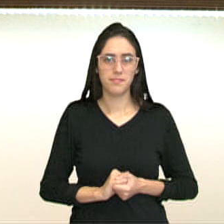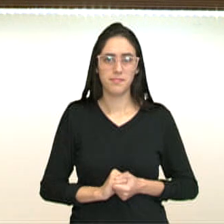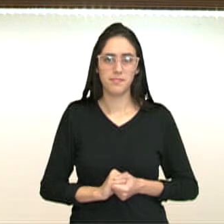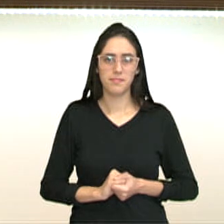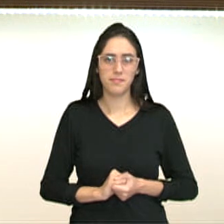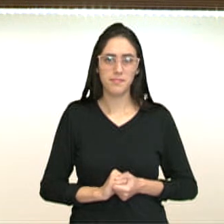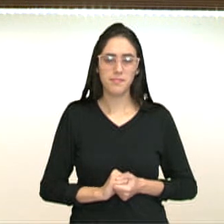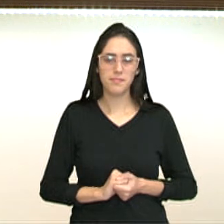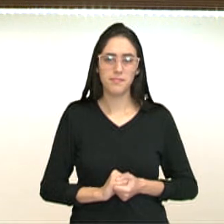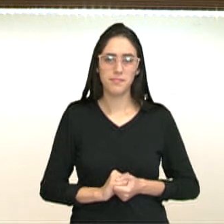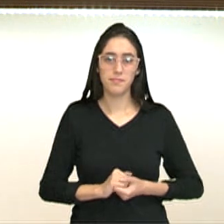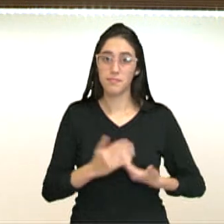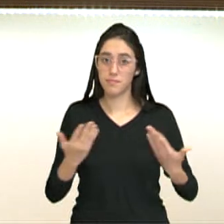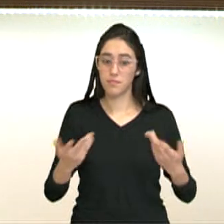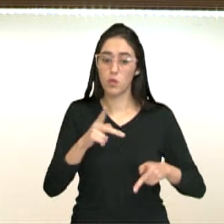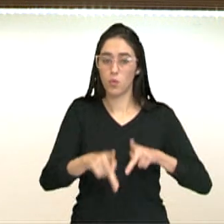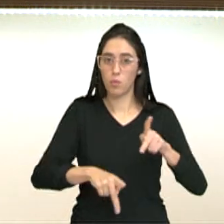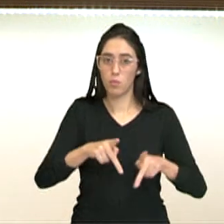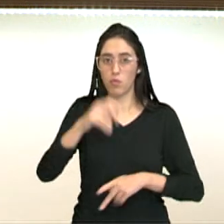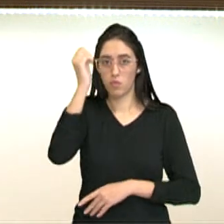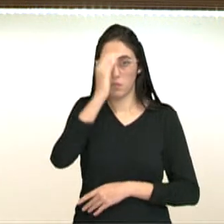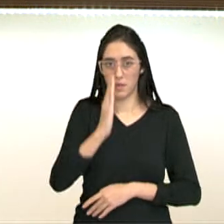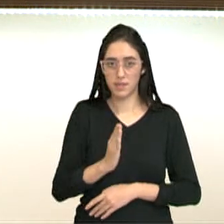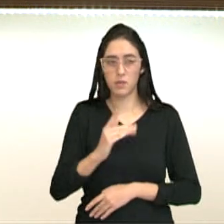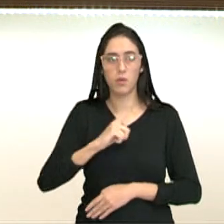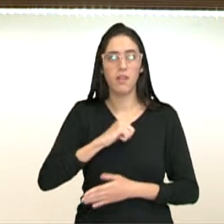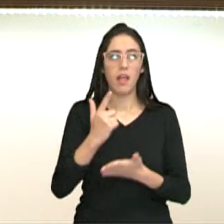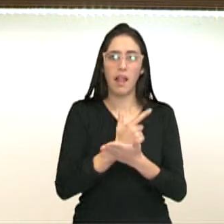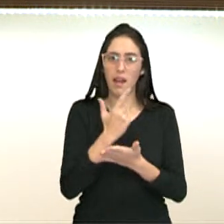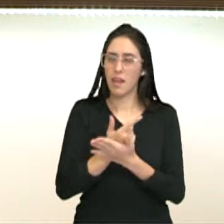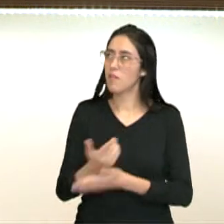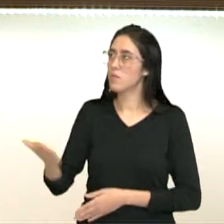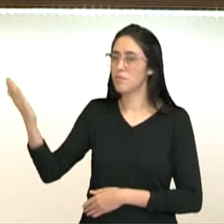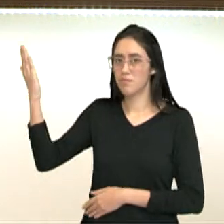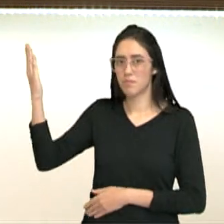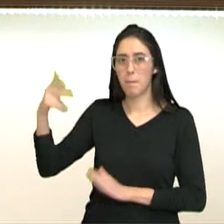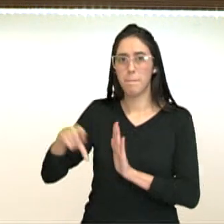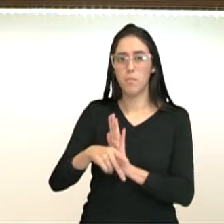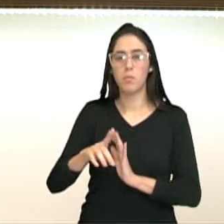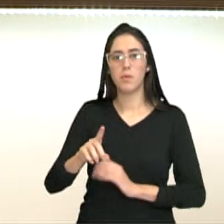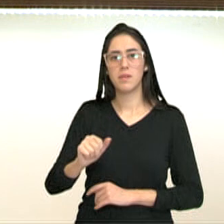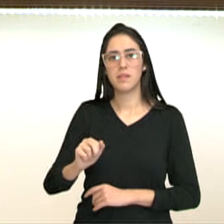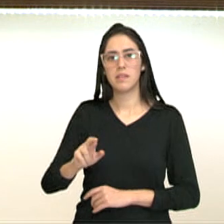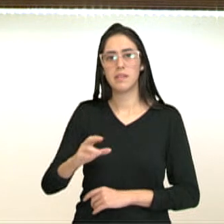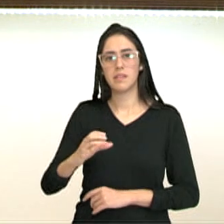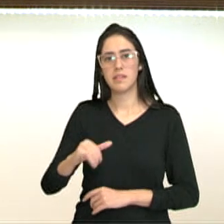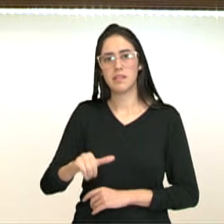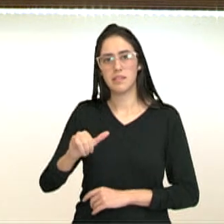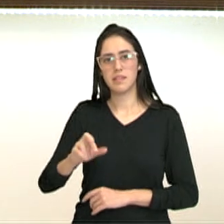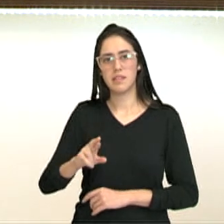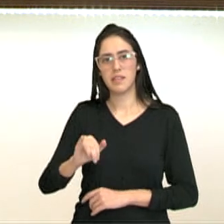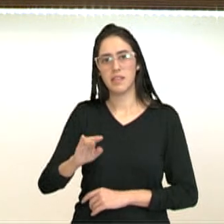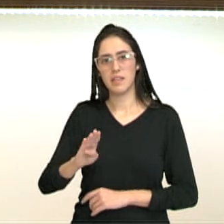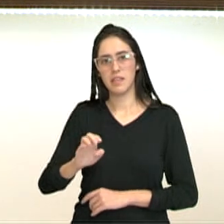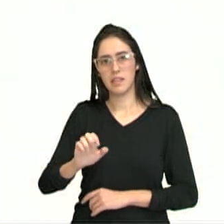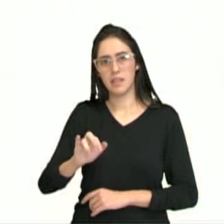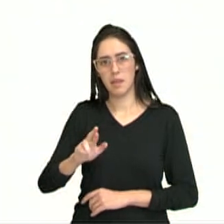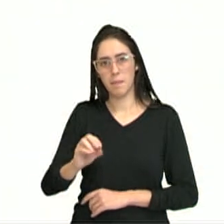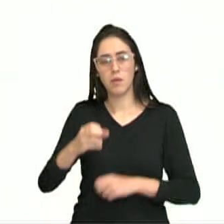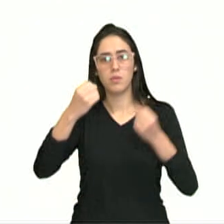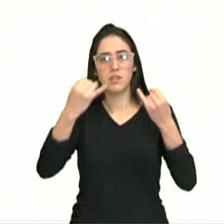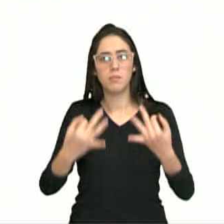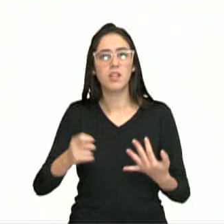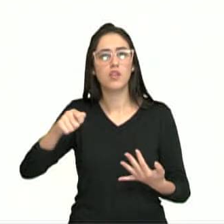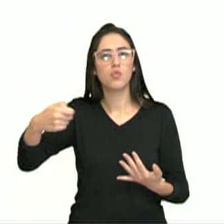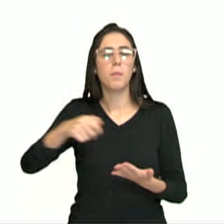Bom, então o povo brasileiro. A obra de Darcy Ribeiro, ela vai trazer então aspectos da diversidade, como eu acabei de citar para